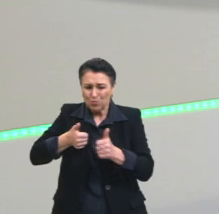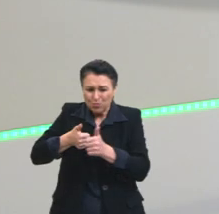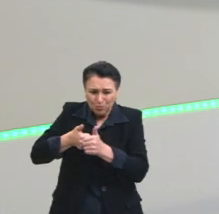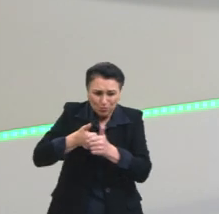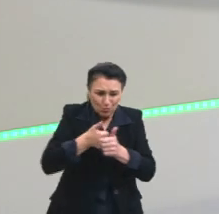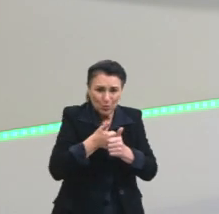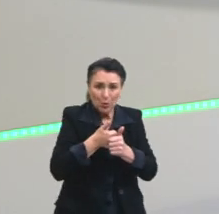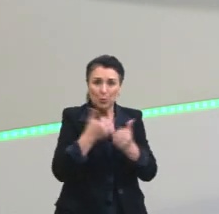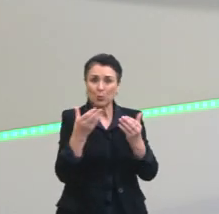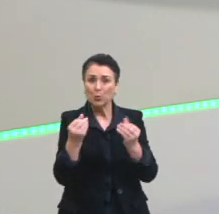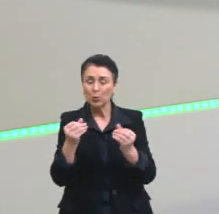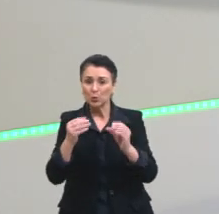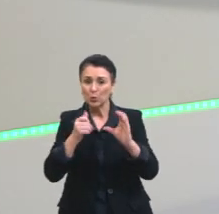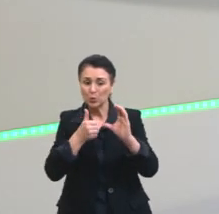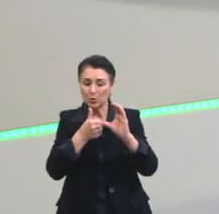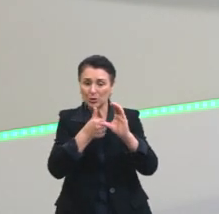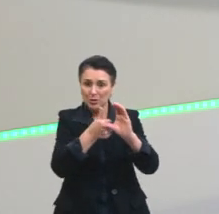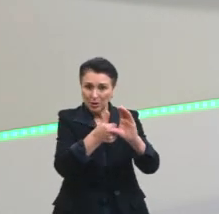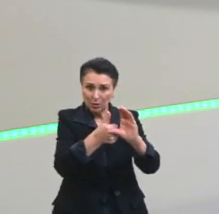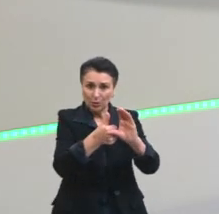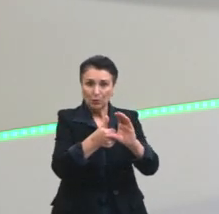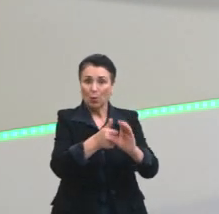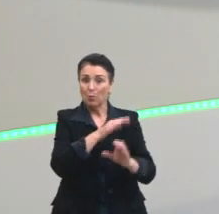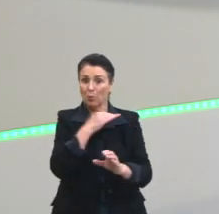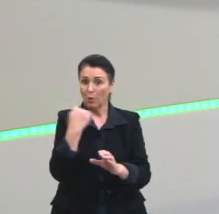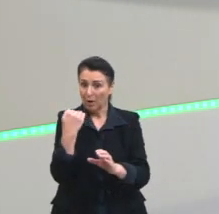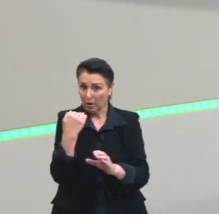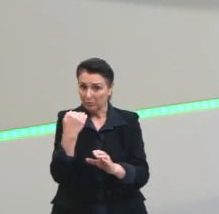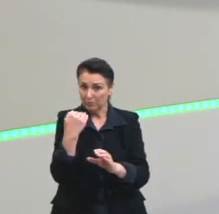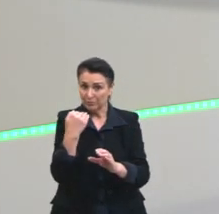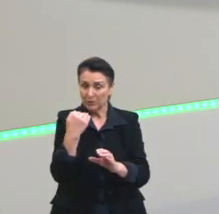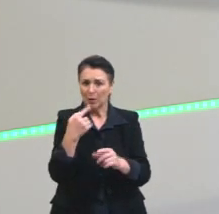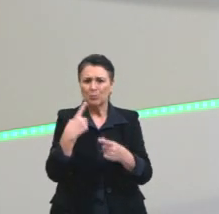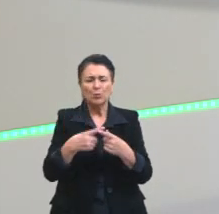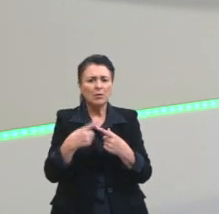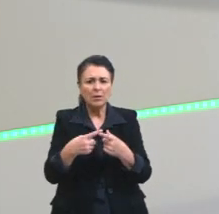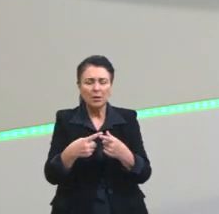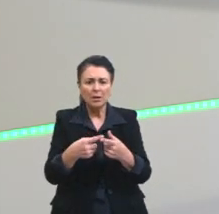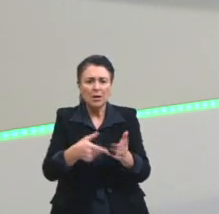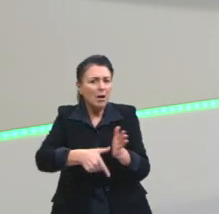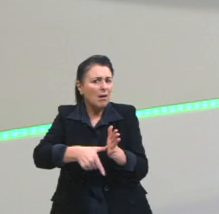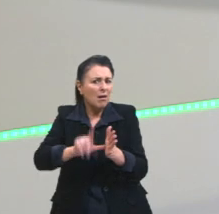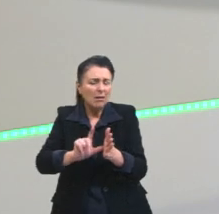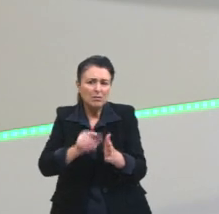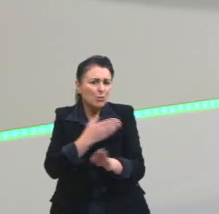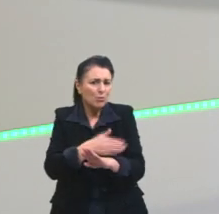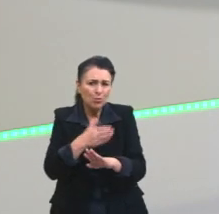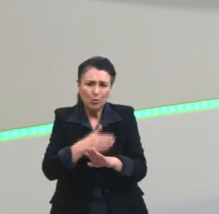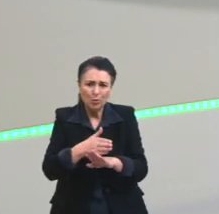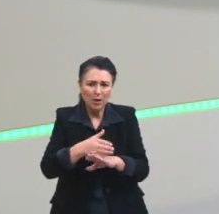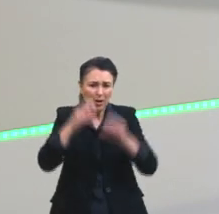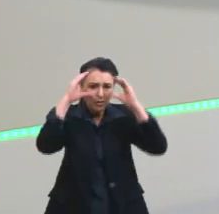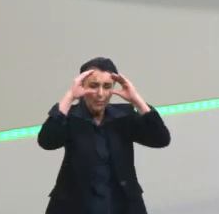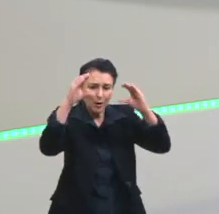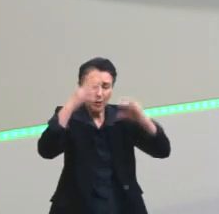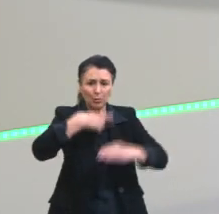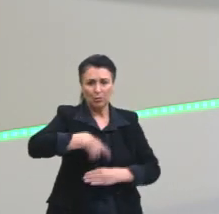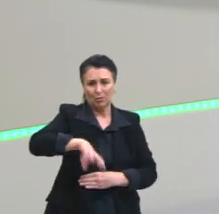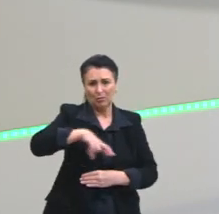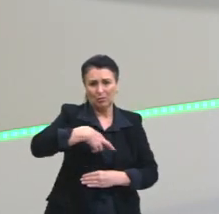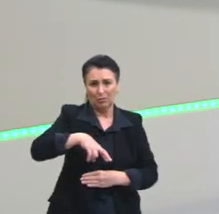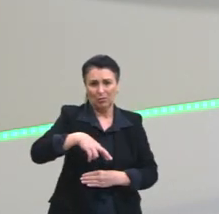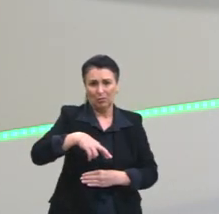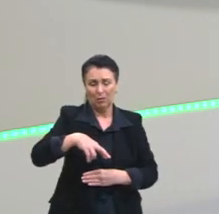mortos este ano que se reunirem segredo porque isso se eles costumavam respeitar outras religiões e eles